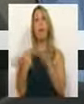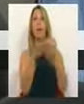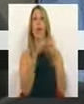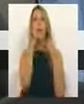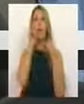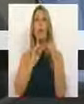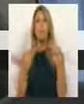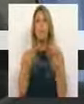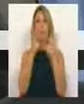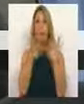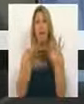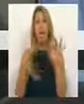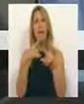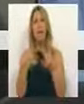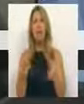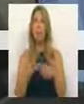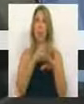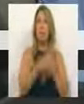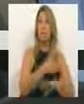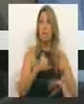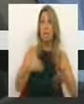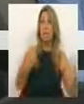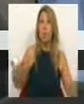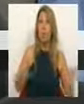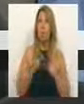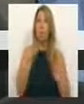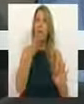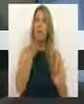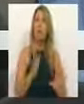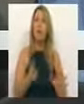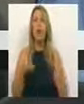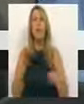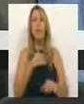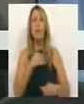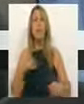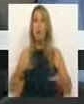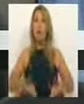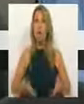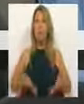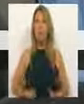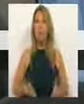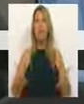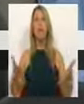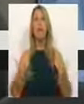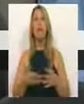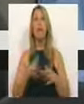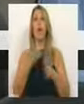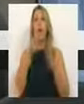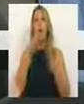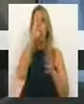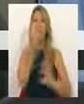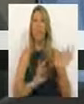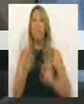diferentes como o acesso à saúde, nomeadamente o que já disse, na saúde reprodutiva, mas também o planeamento familiar e até técnicas de